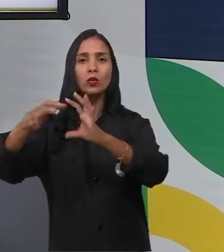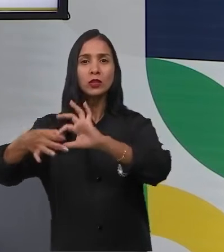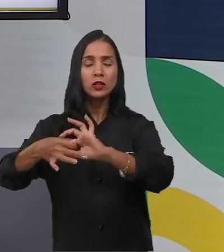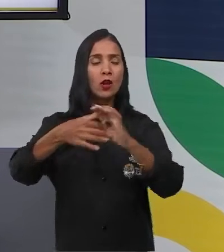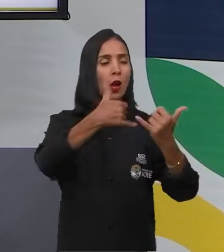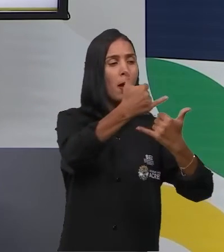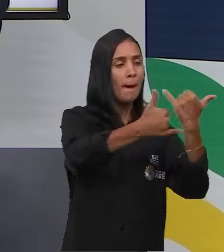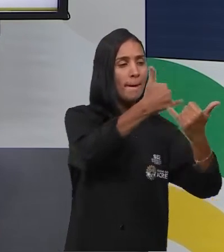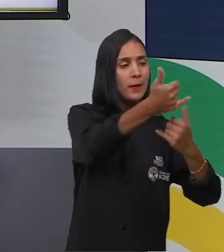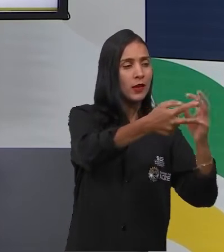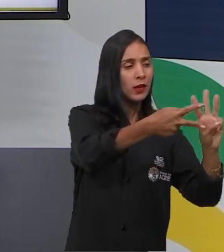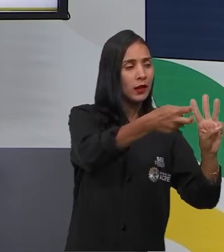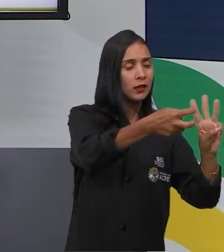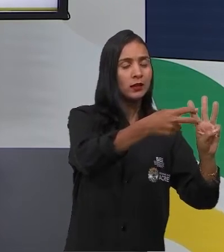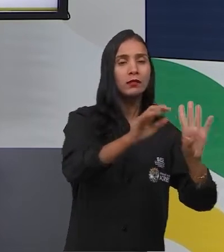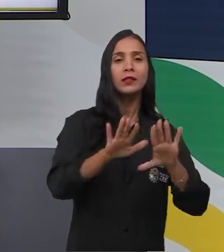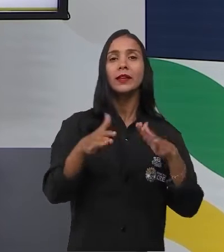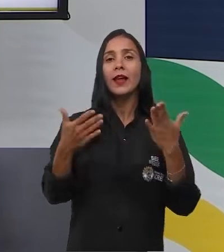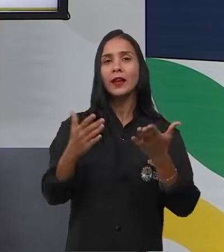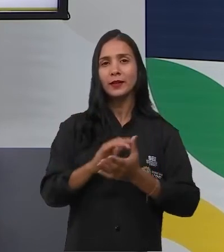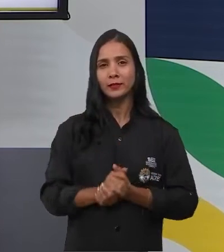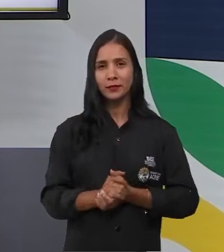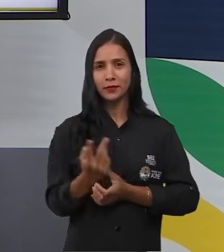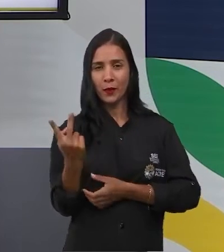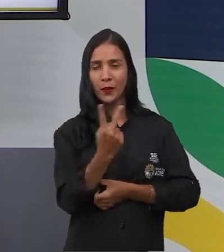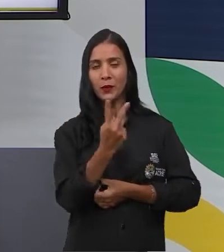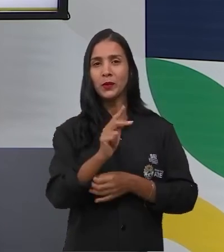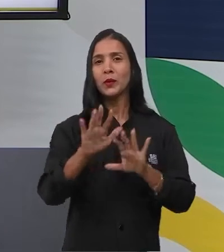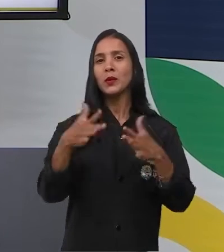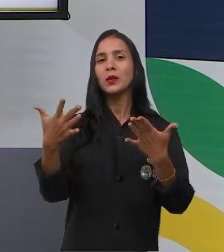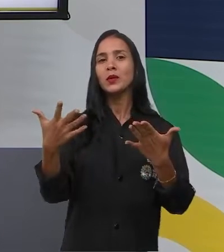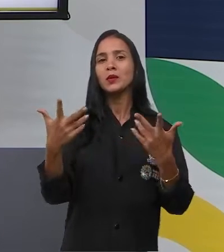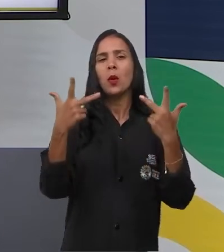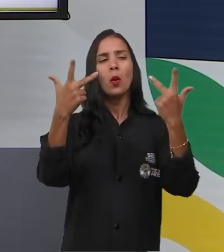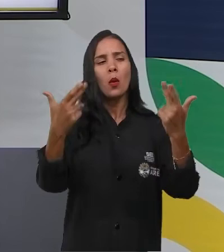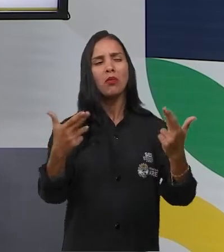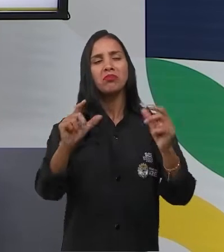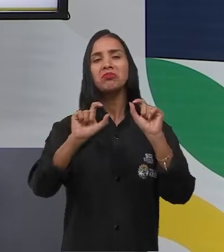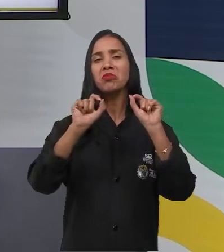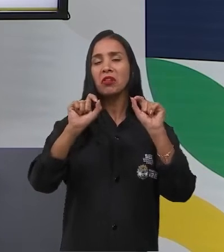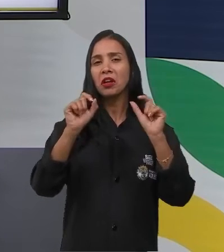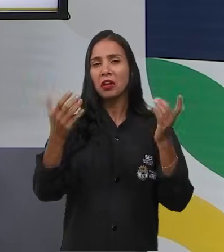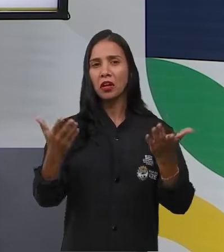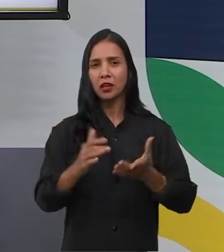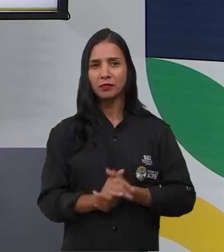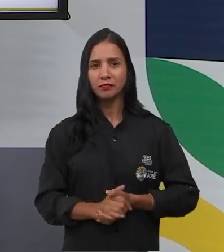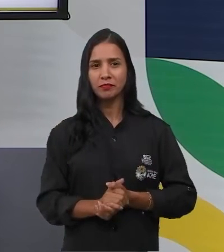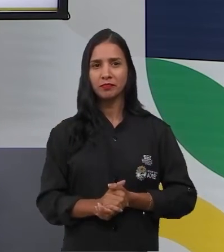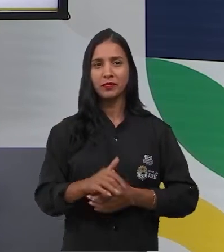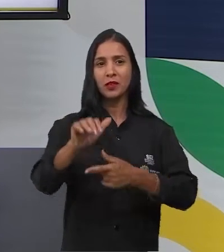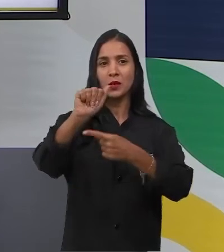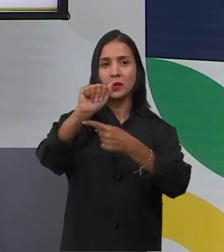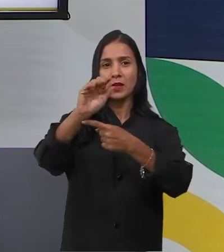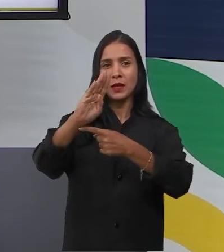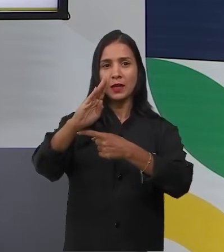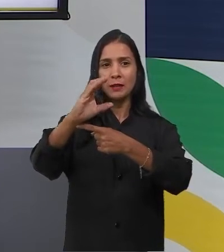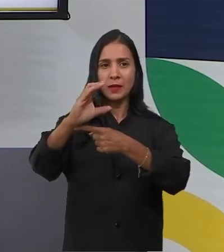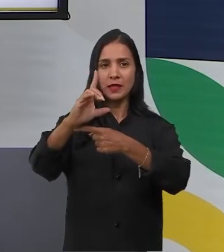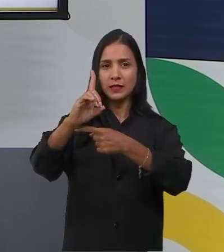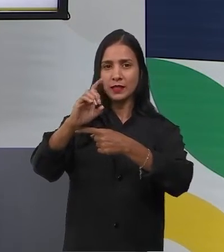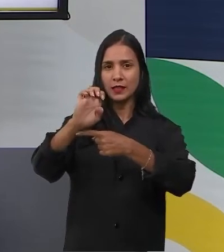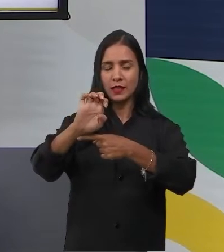se comparar às práticas tradicionais das tribos indígenas? Vamos ver as alternativas que conversam com o que a